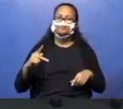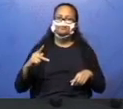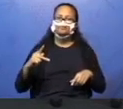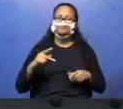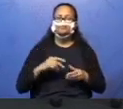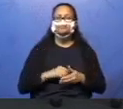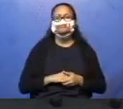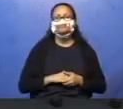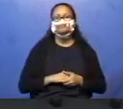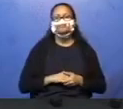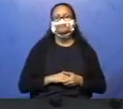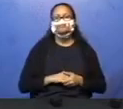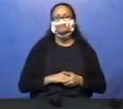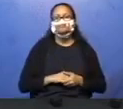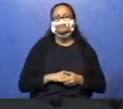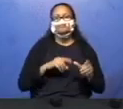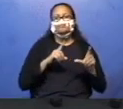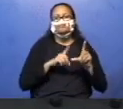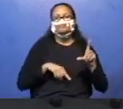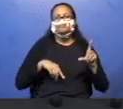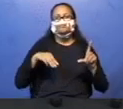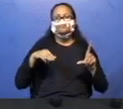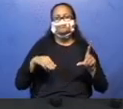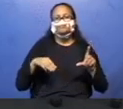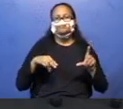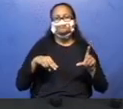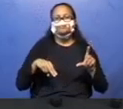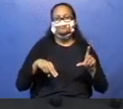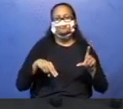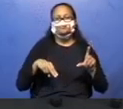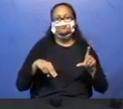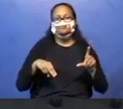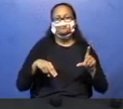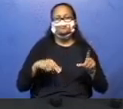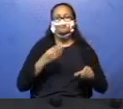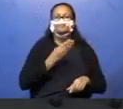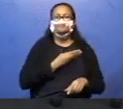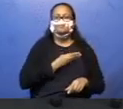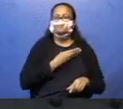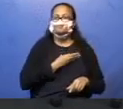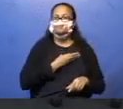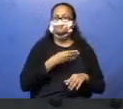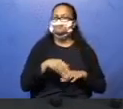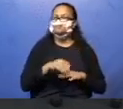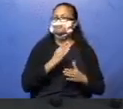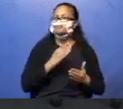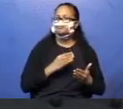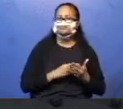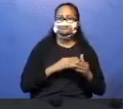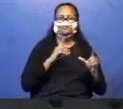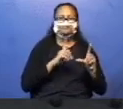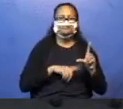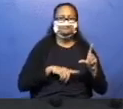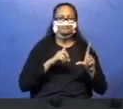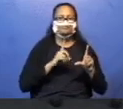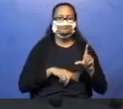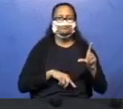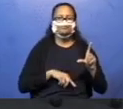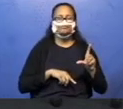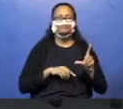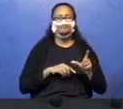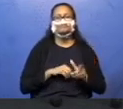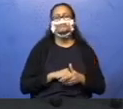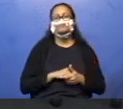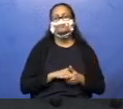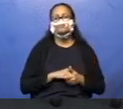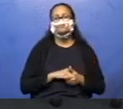P. E o N é o amigão de todo mundo. Quem não quer ficar perto dele, que se não for B e P, ele vai